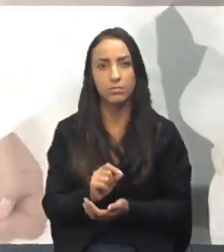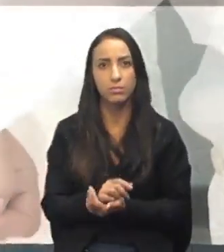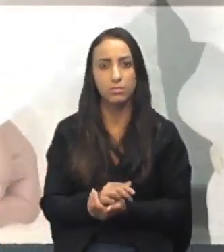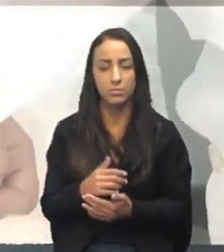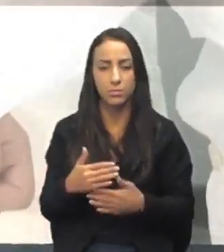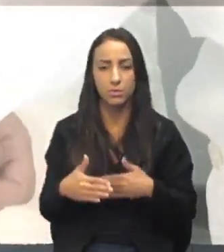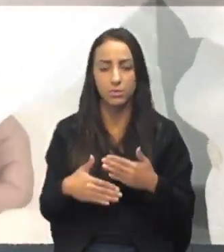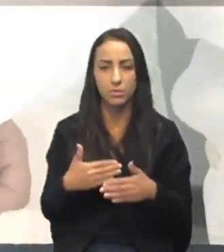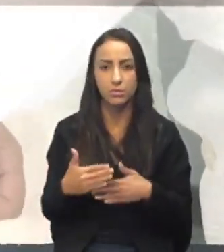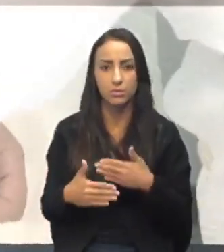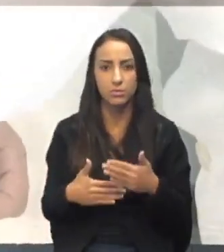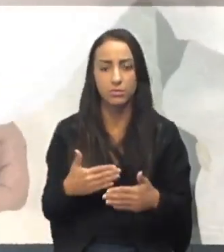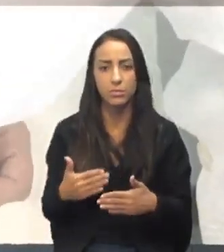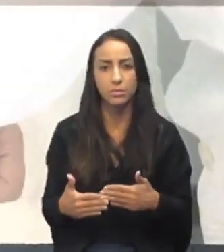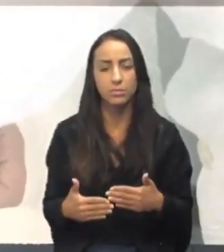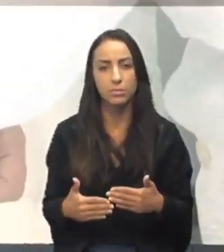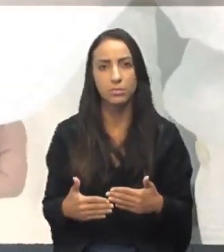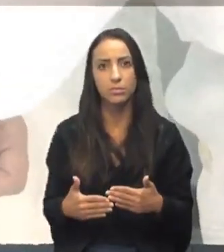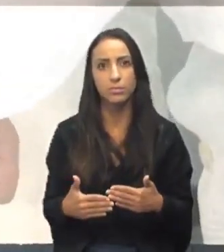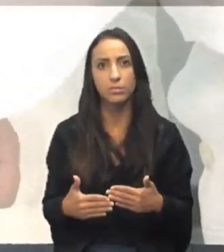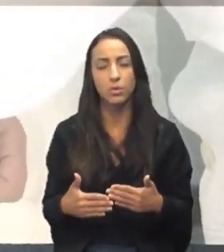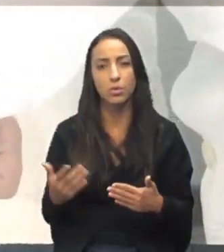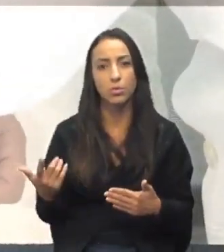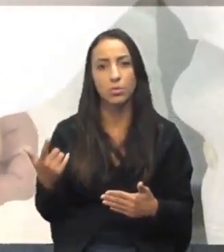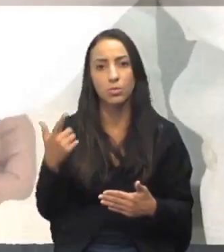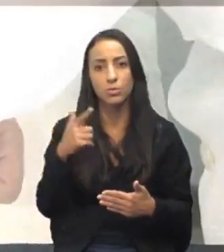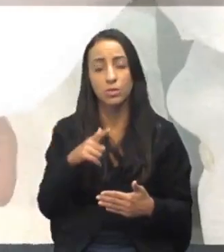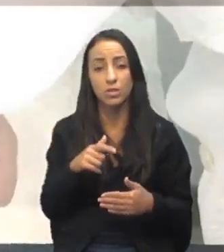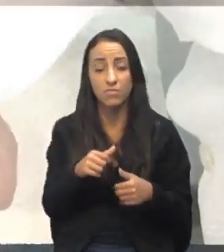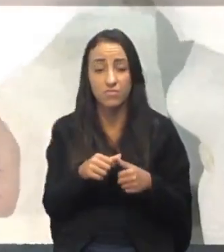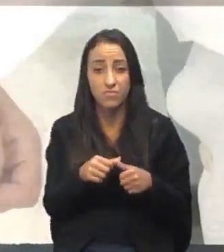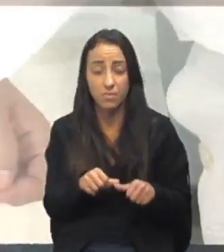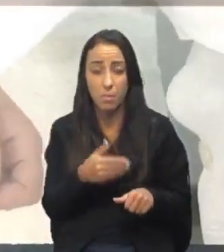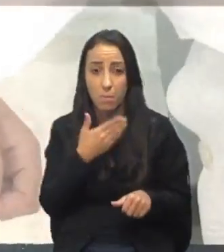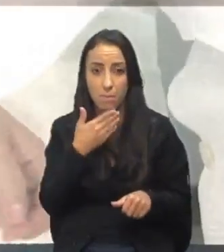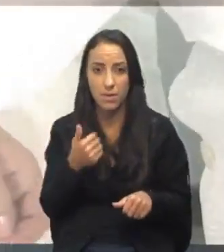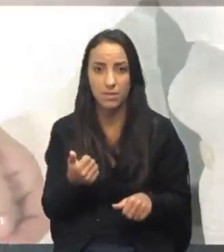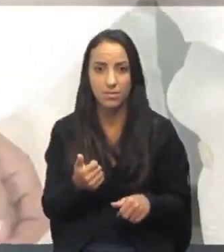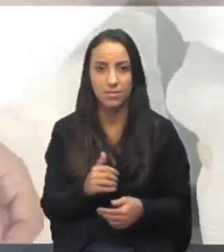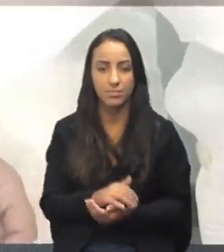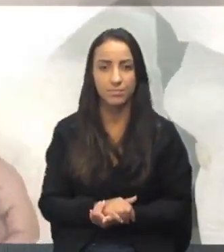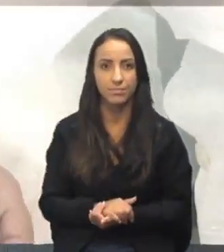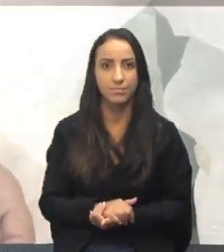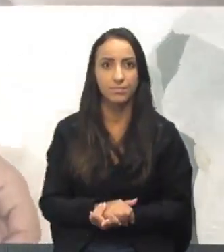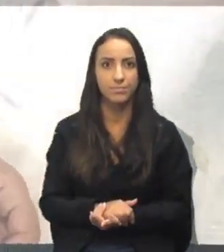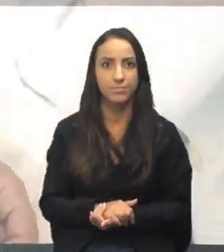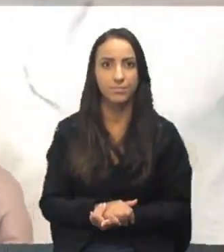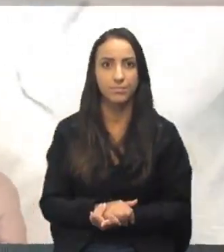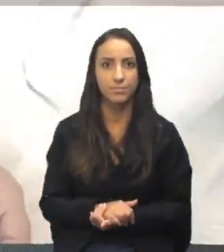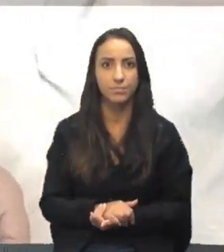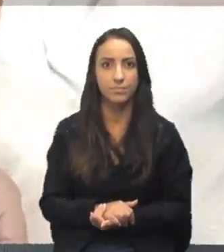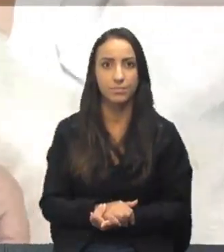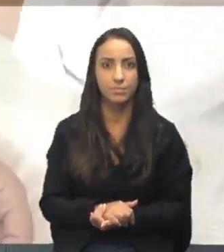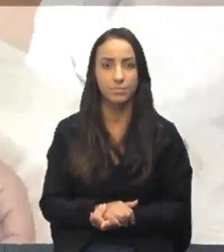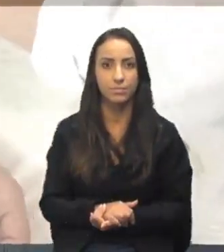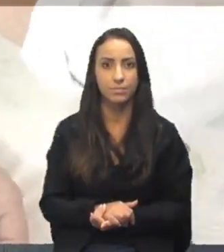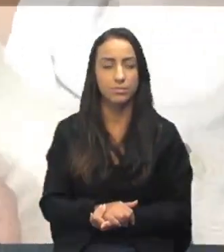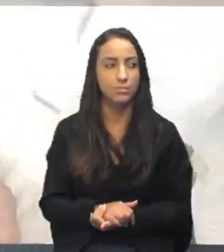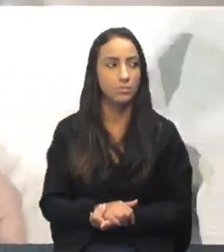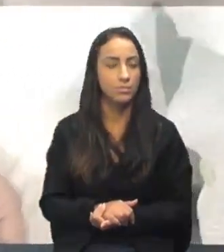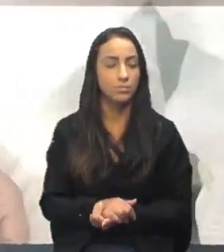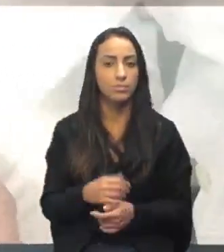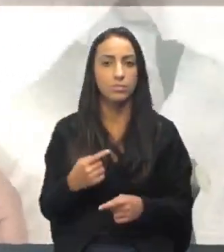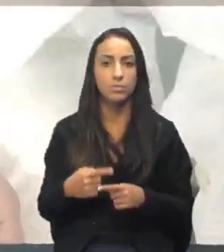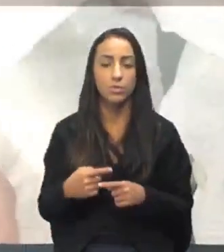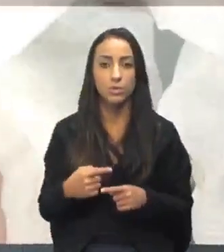desse tipo de bandagem, você vai conseguir uma fixação melhor, você vai conseguir fixar melhor,